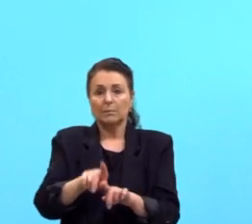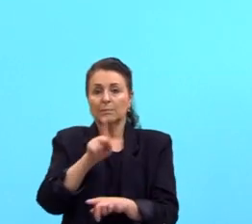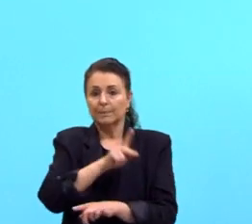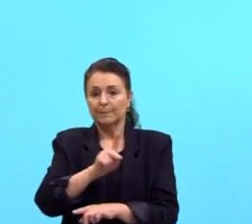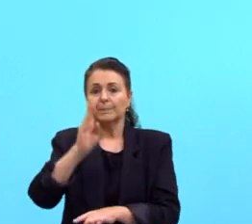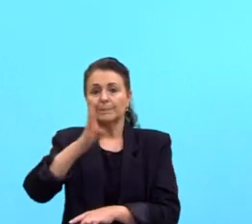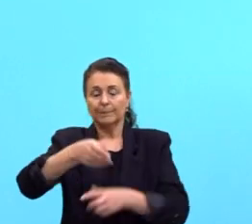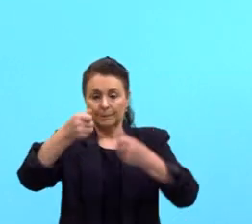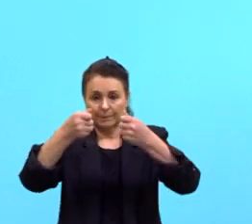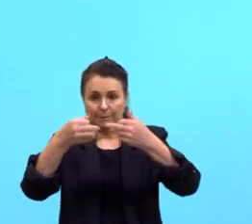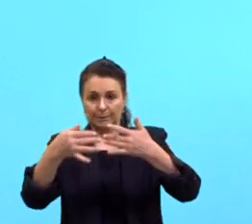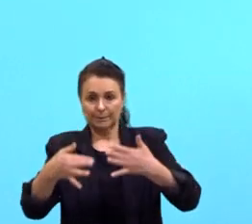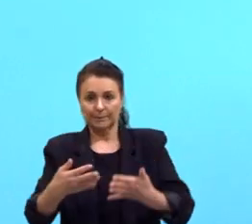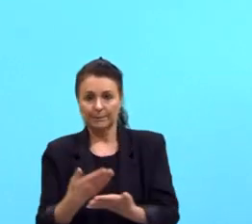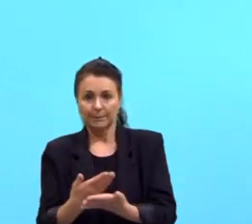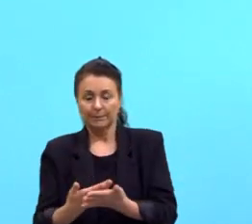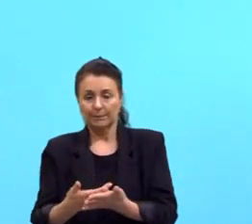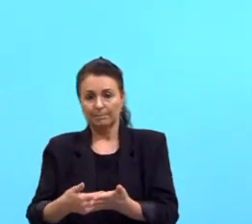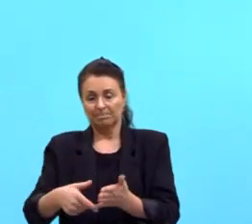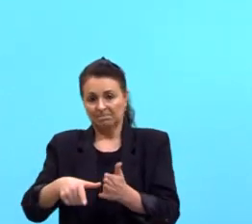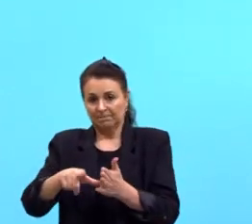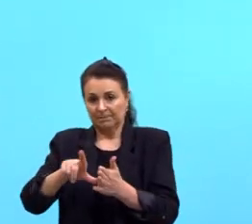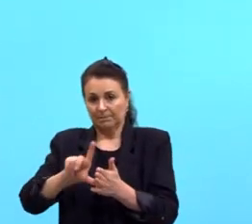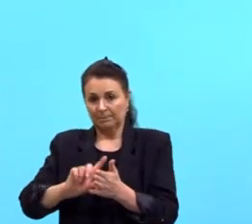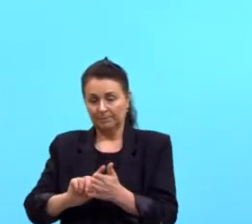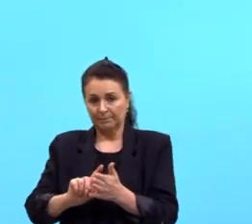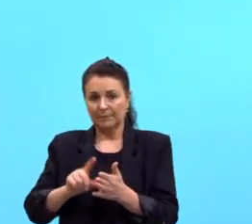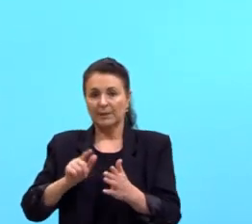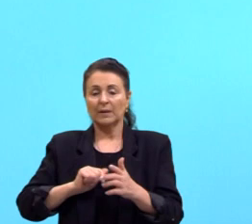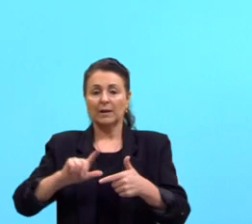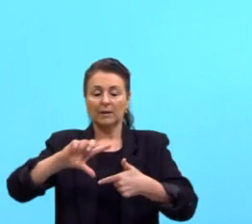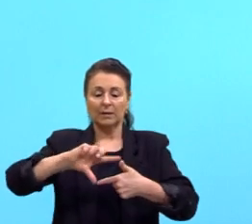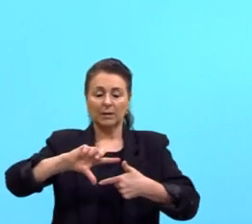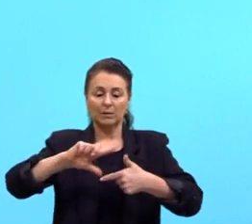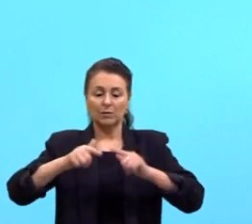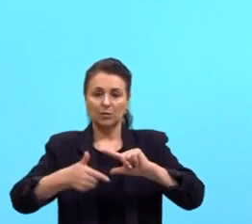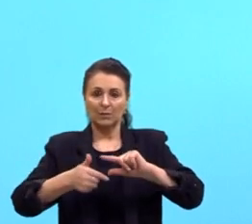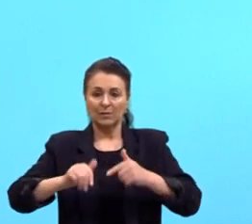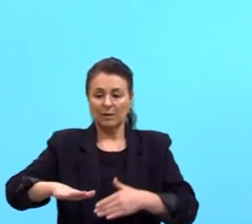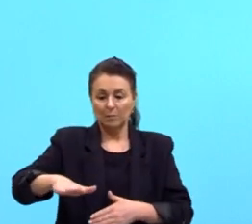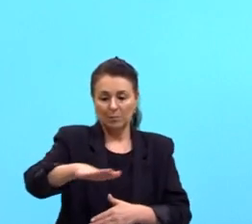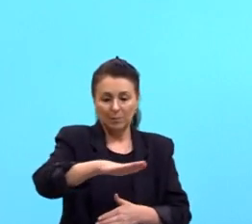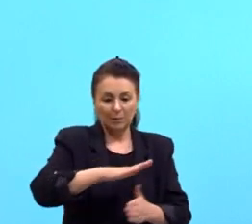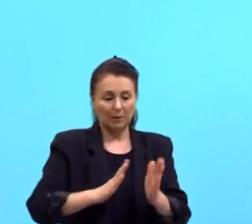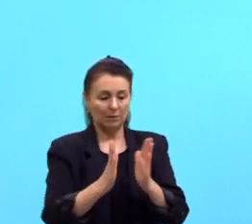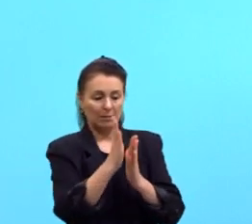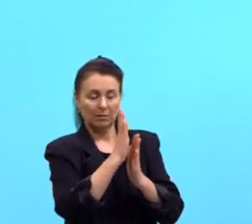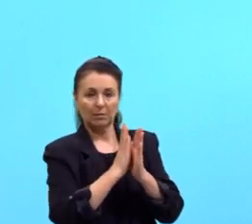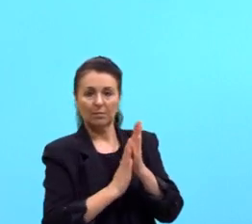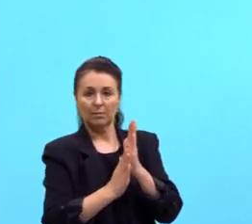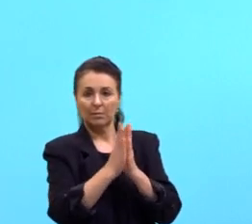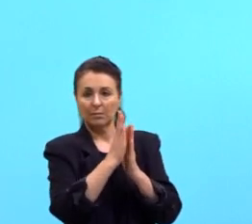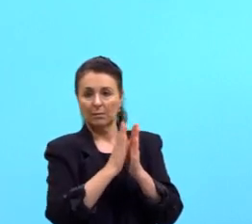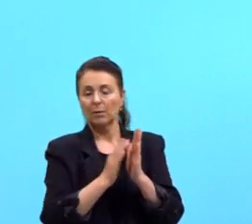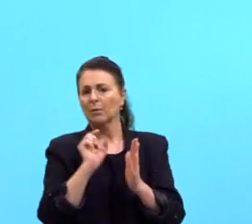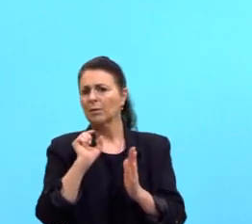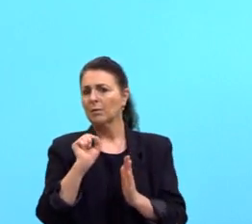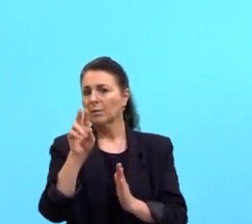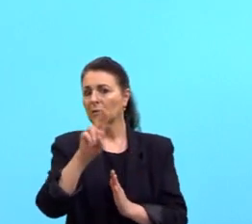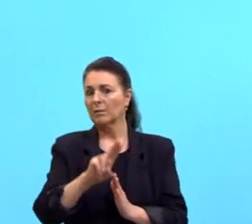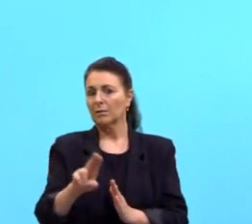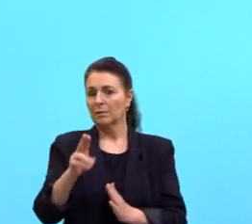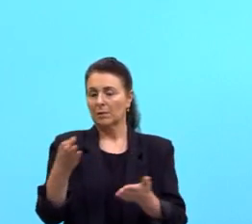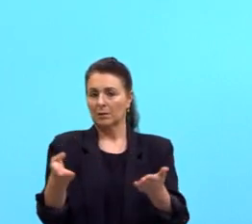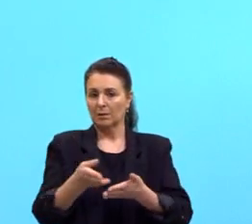anteriores em que faz parte então da geometria plana o que que nós vamos utilizar aqui a